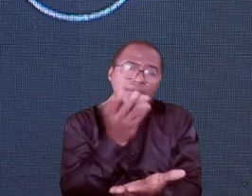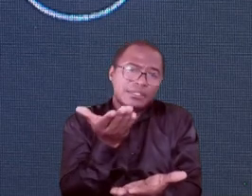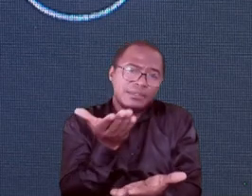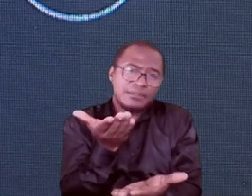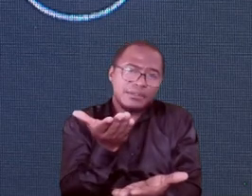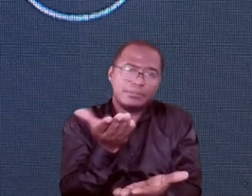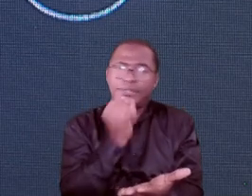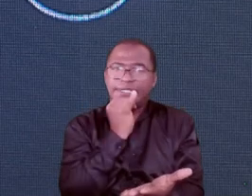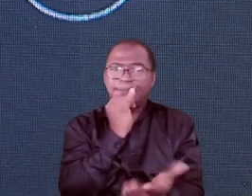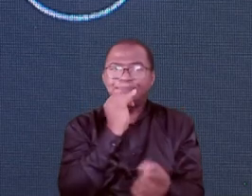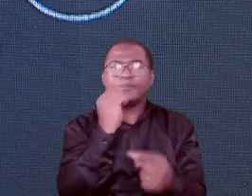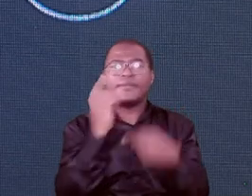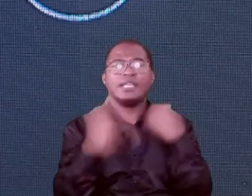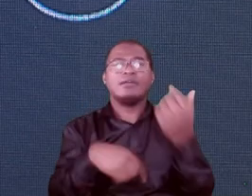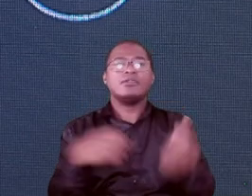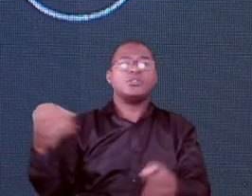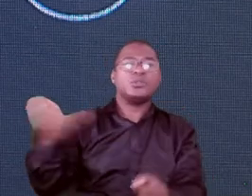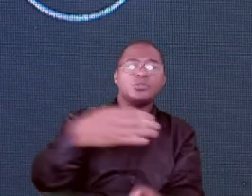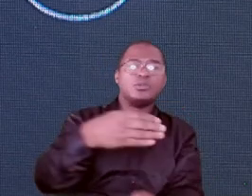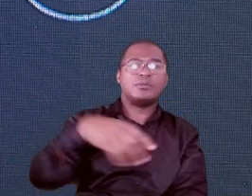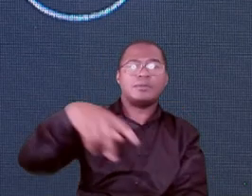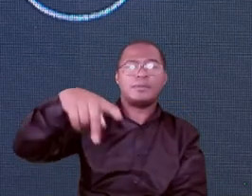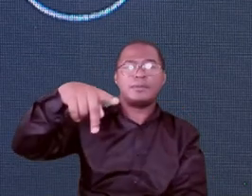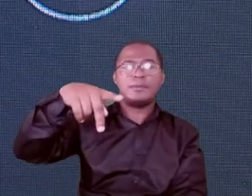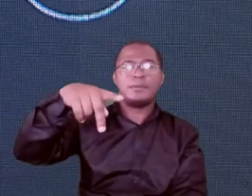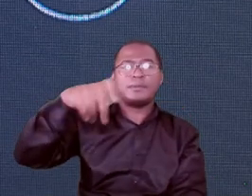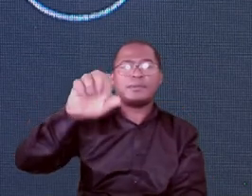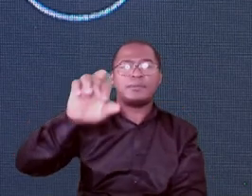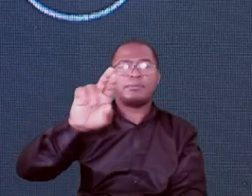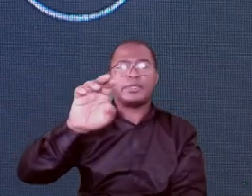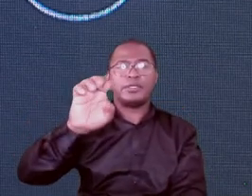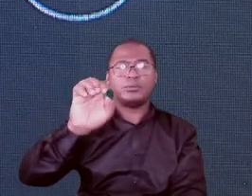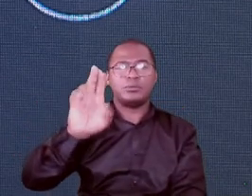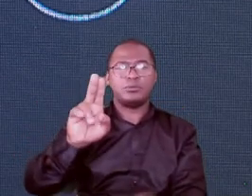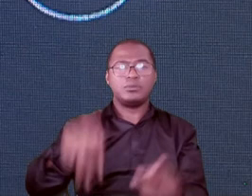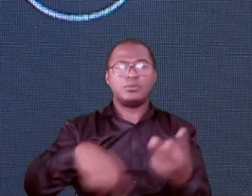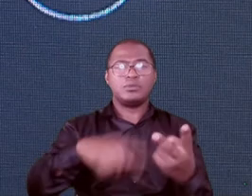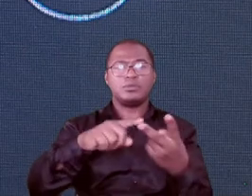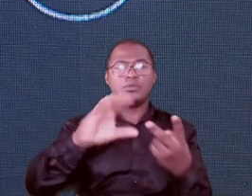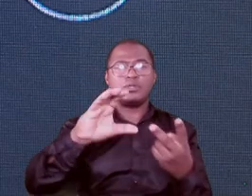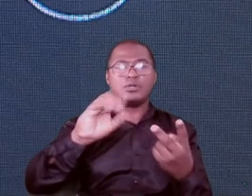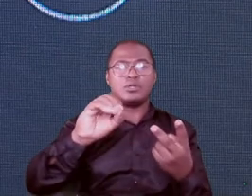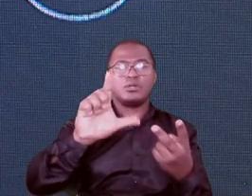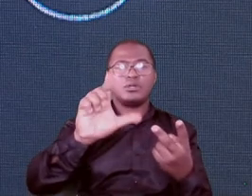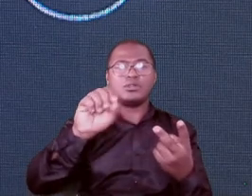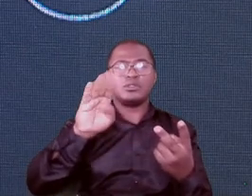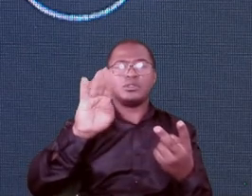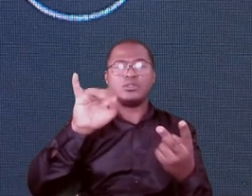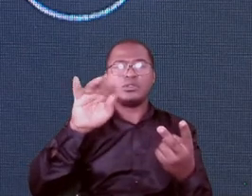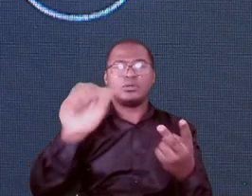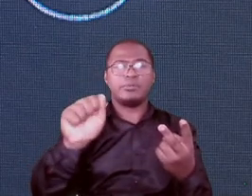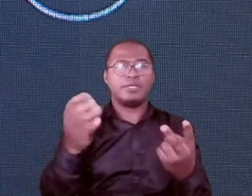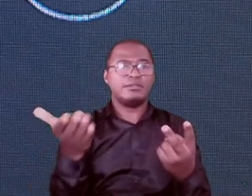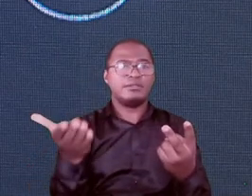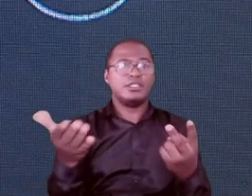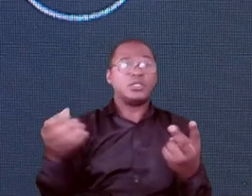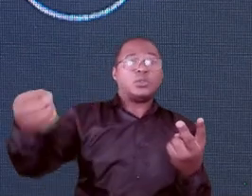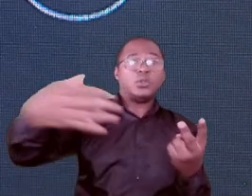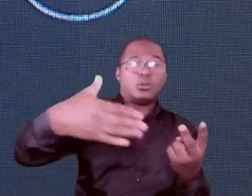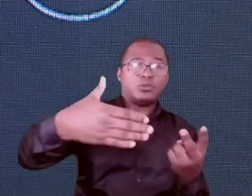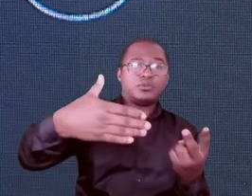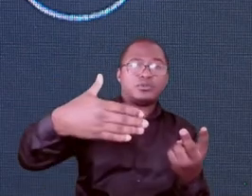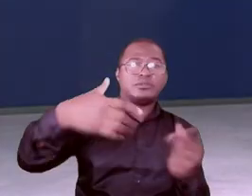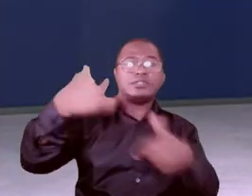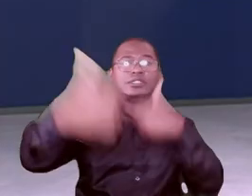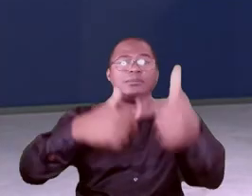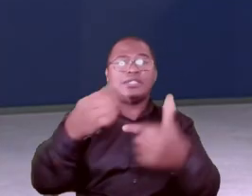o cliente x ou Colômbia com cliente a gente lançou recentemente aí vou guardar o segredo mas é pra gente fazer um prazer Elisa daqui